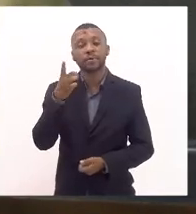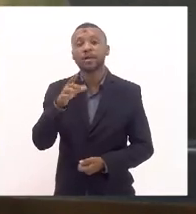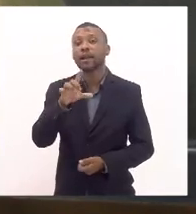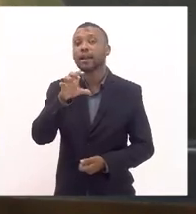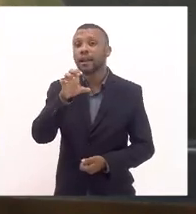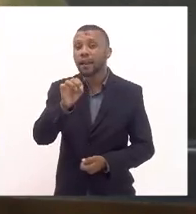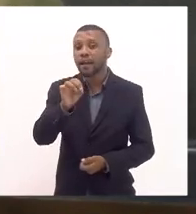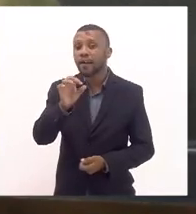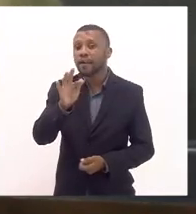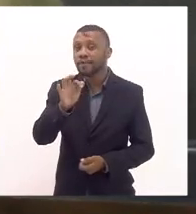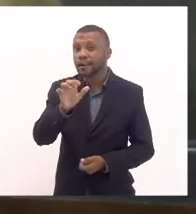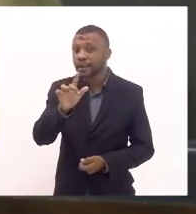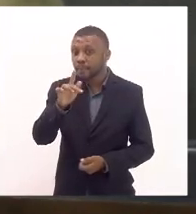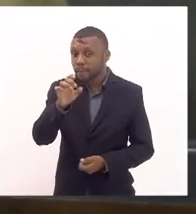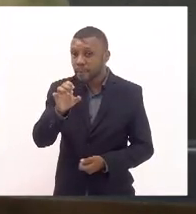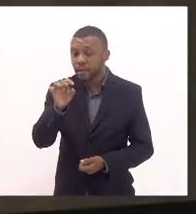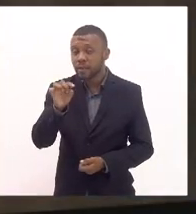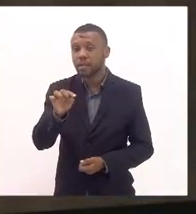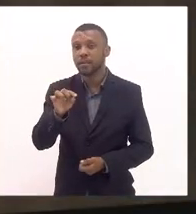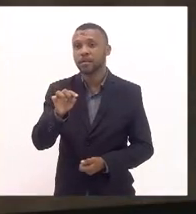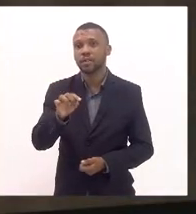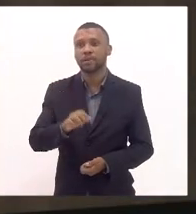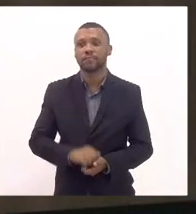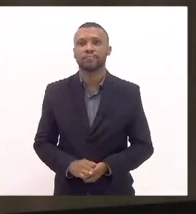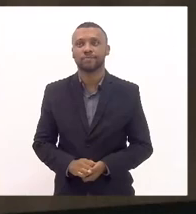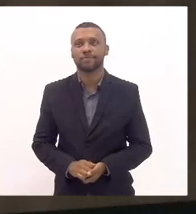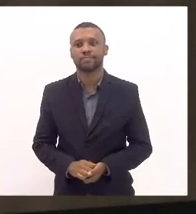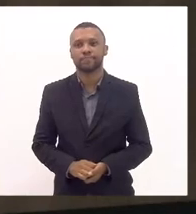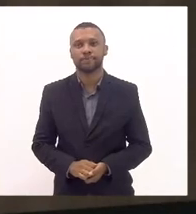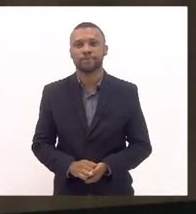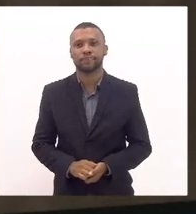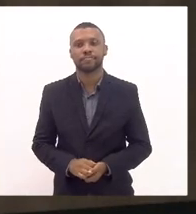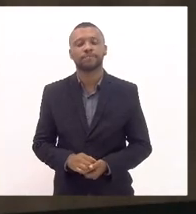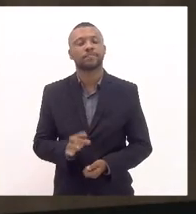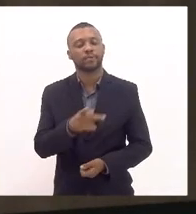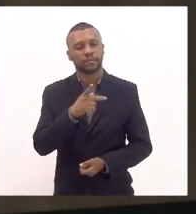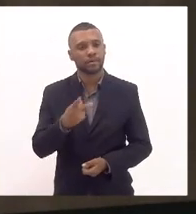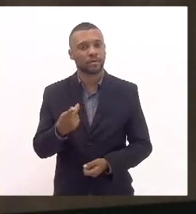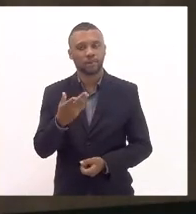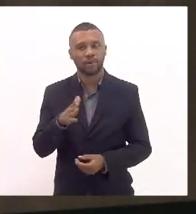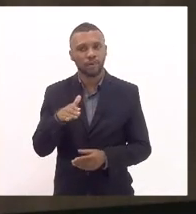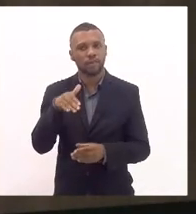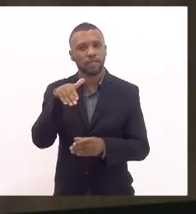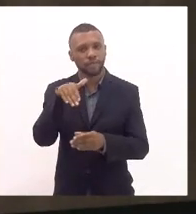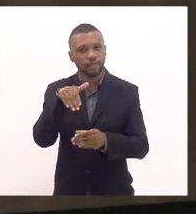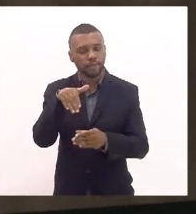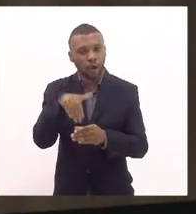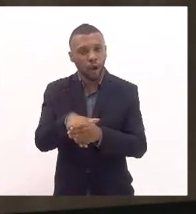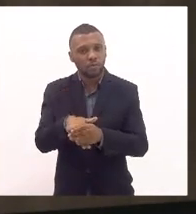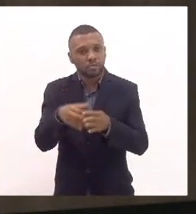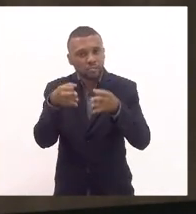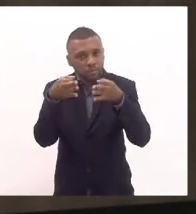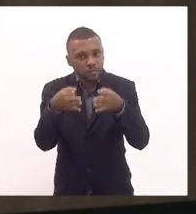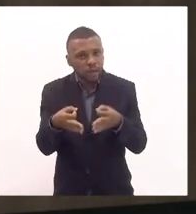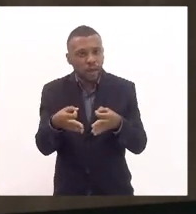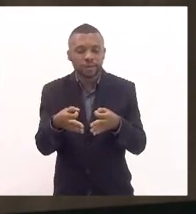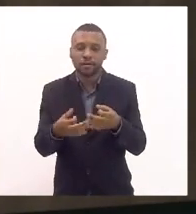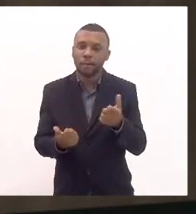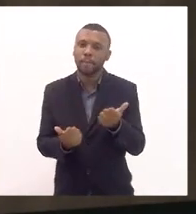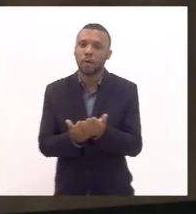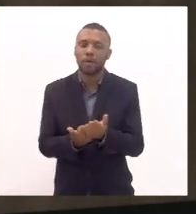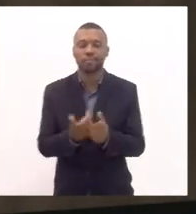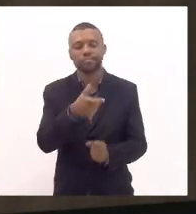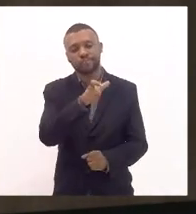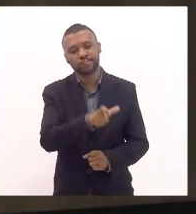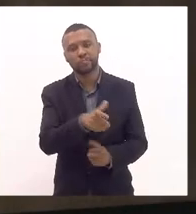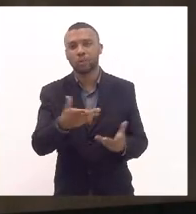Jorge Felipe Neto Presidente Eu voto convictos em no Murilo Leal